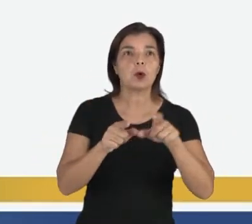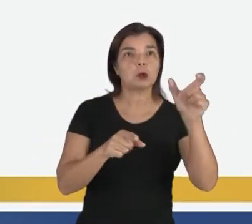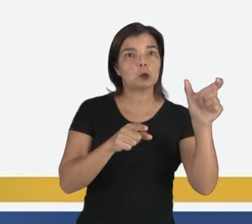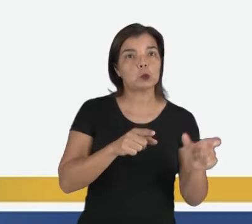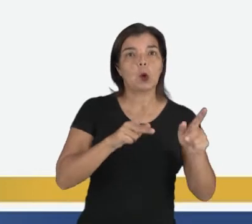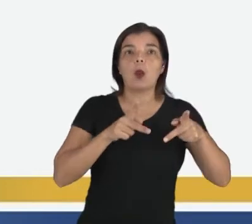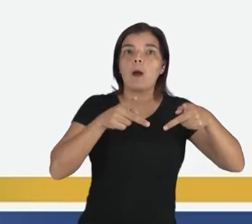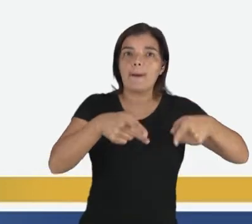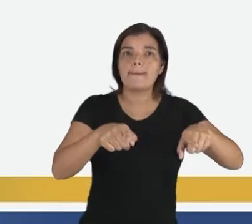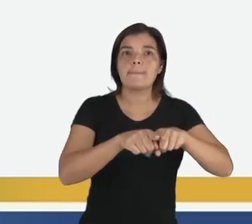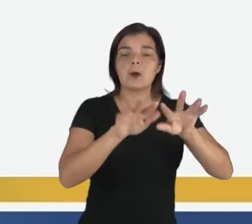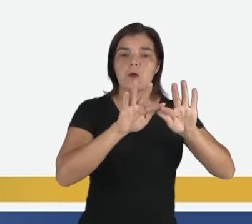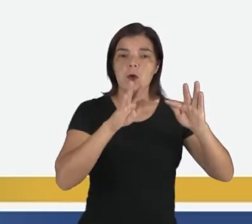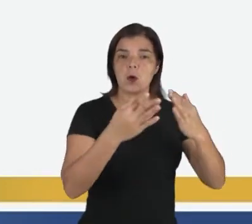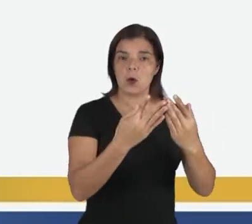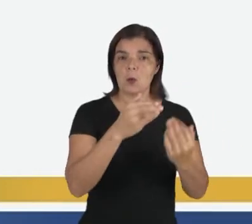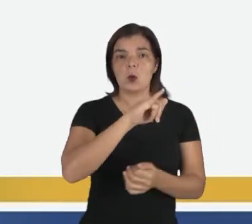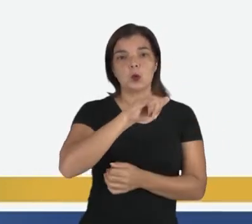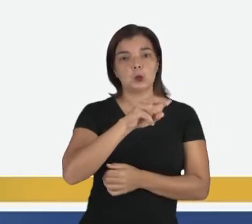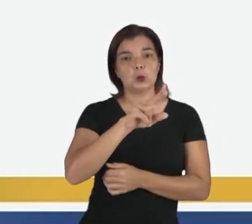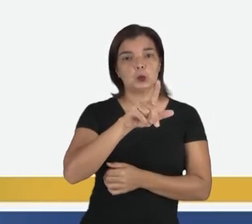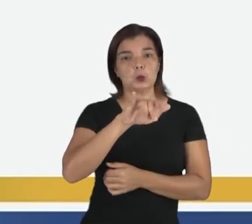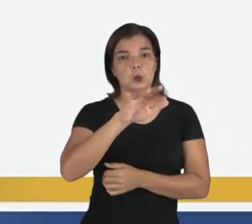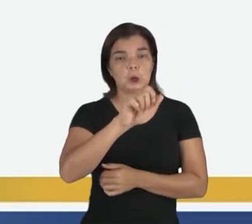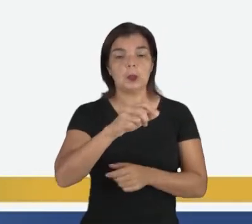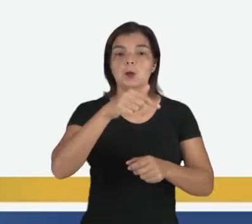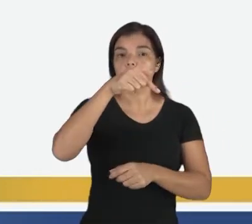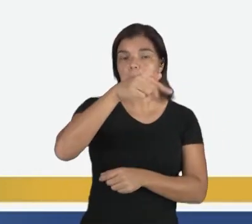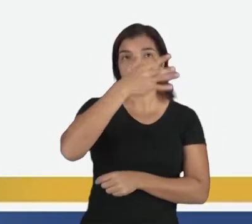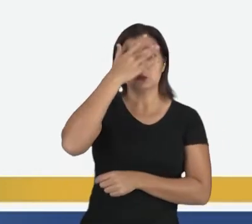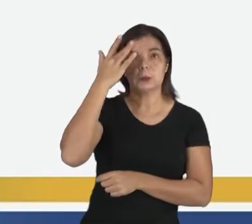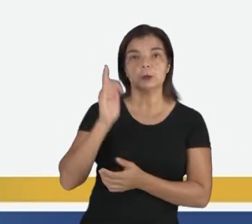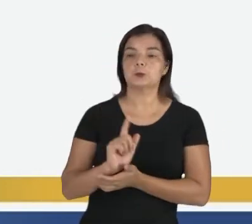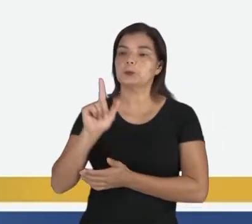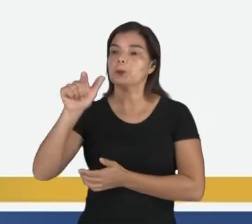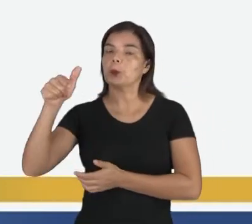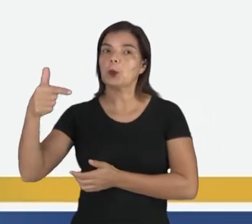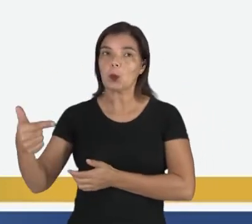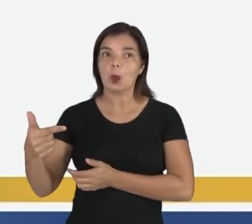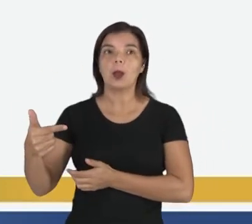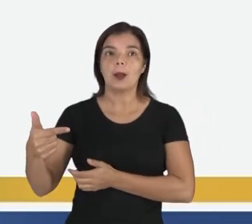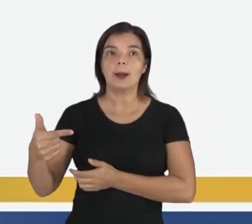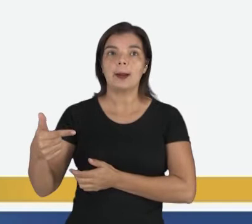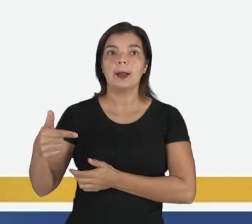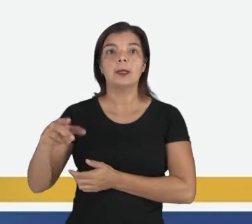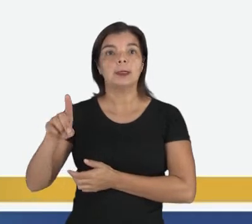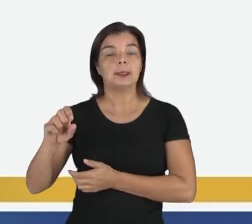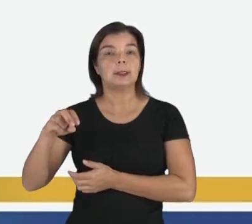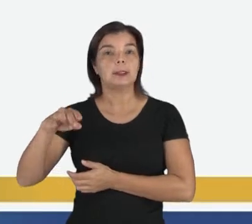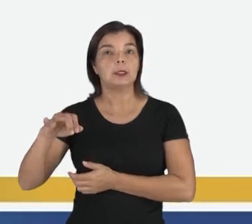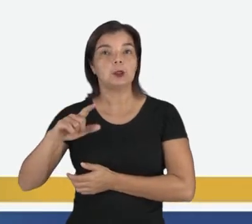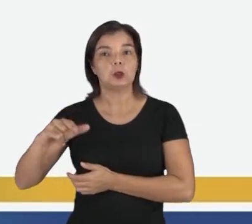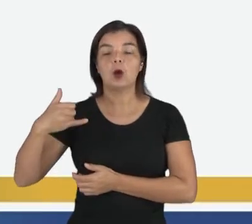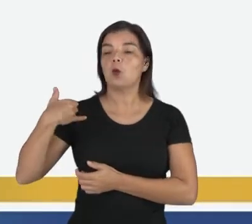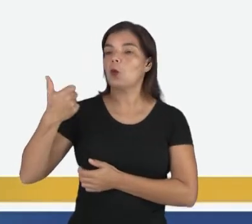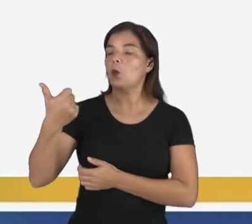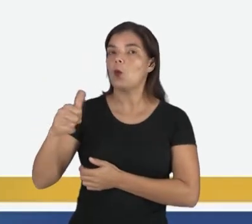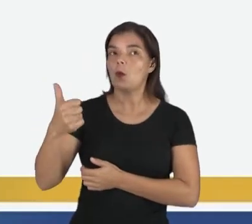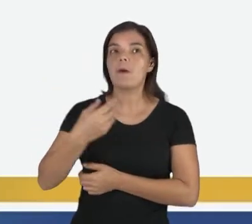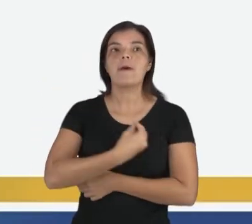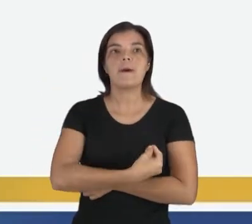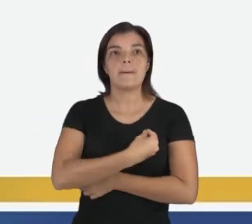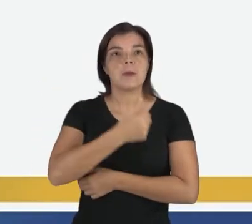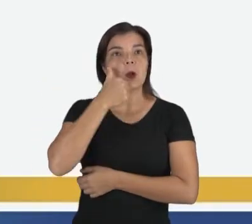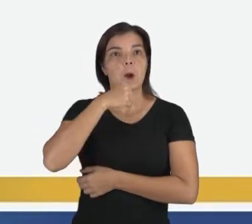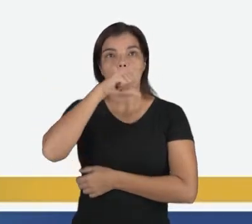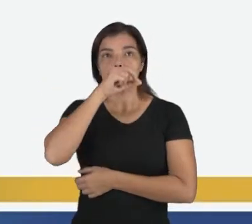da ponte, fica a família de Juliana, com 7 pessoas. Do outro lado, a de Daniel R., 11 anos, que